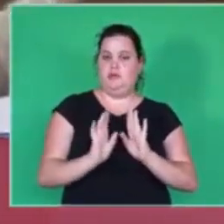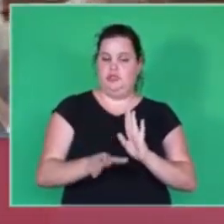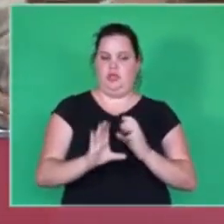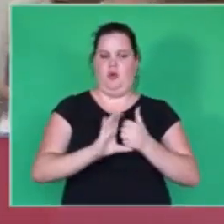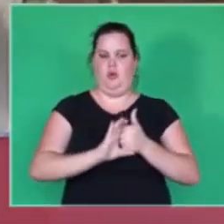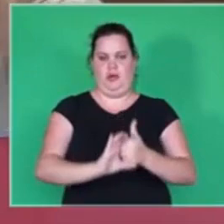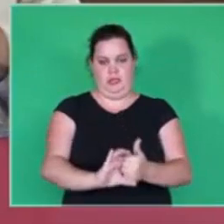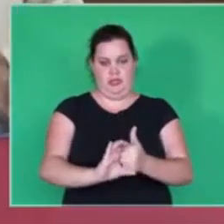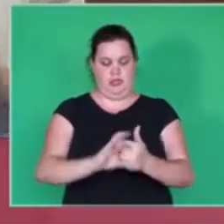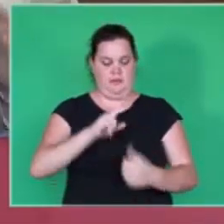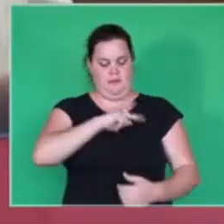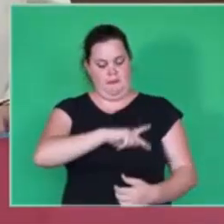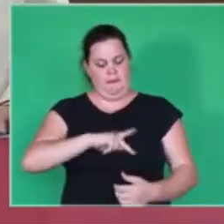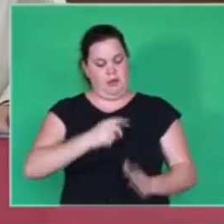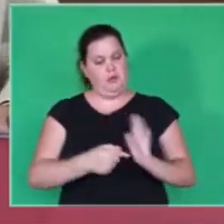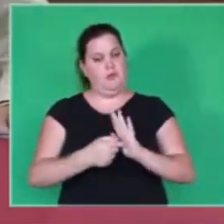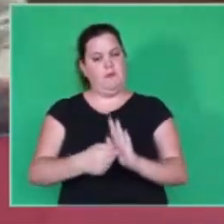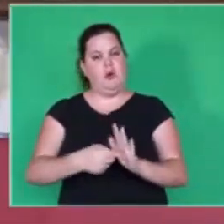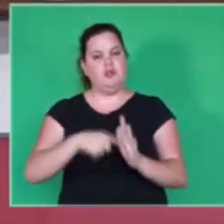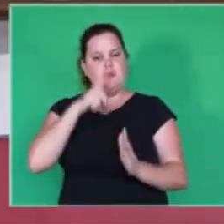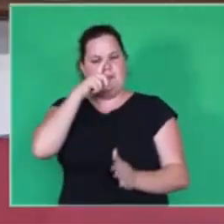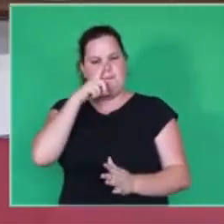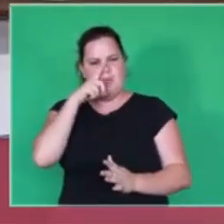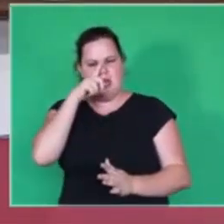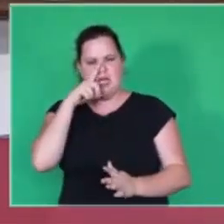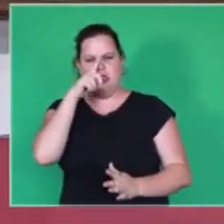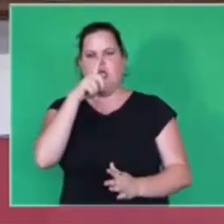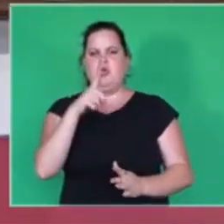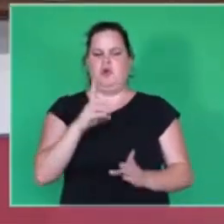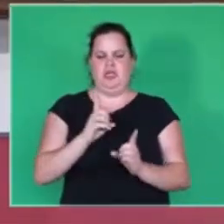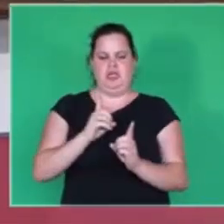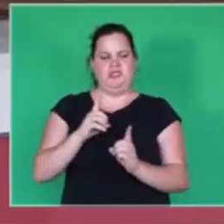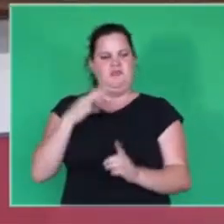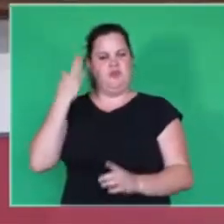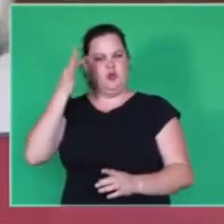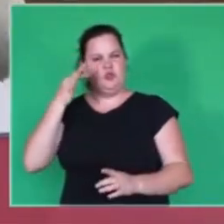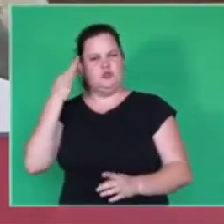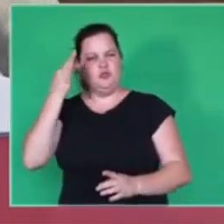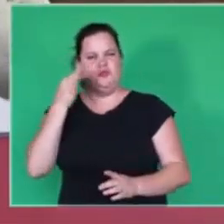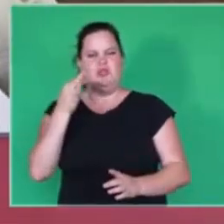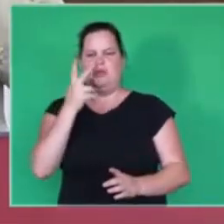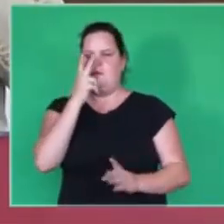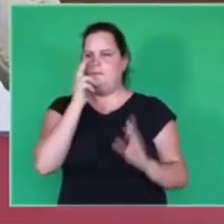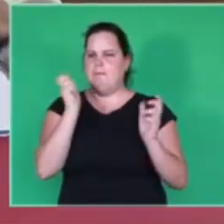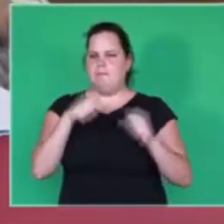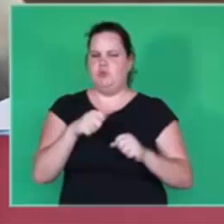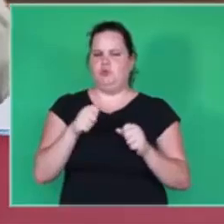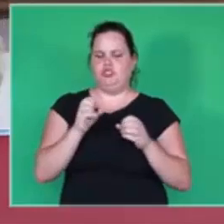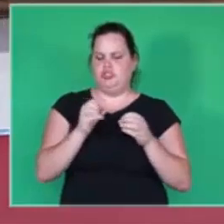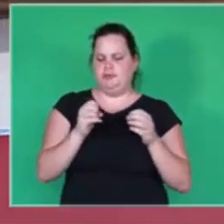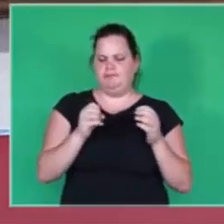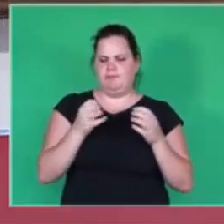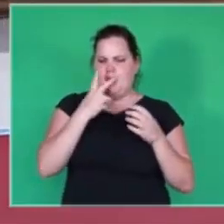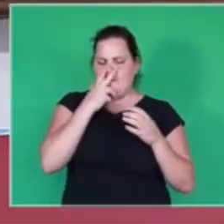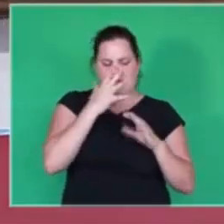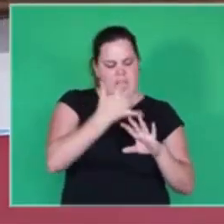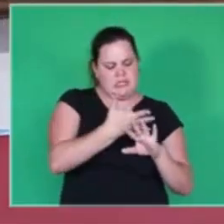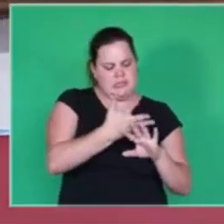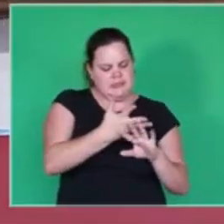aos Colossenses, o perigo que tinha das vãs filosofias. Tal. Vejam só, meus irmãos, as